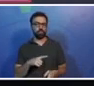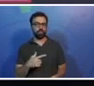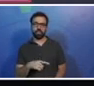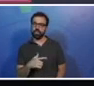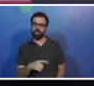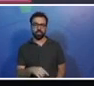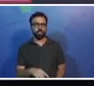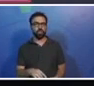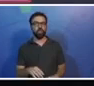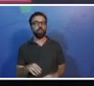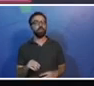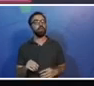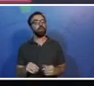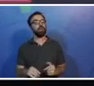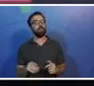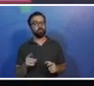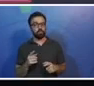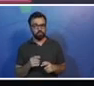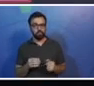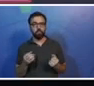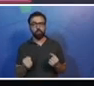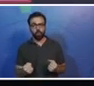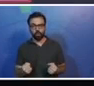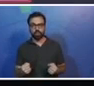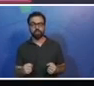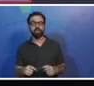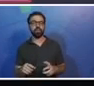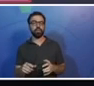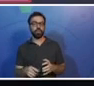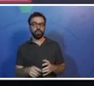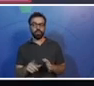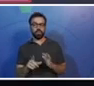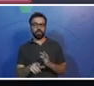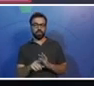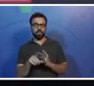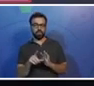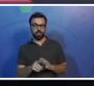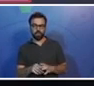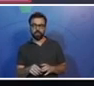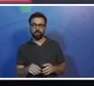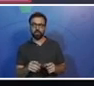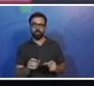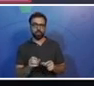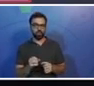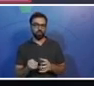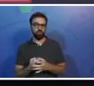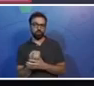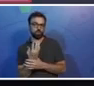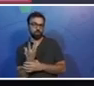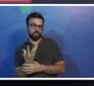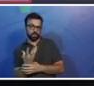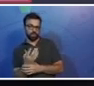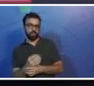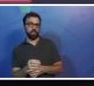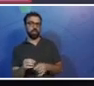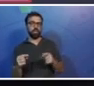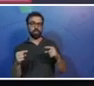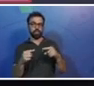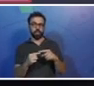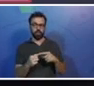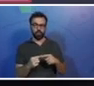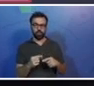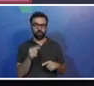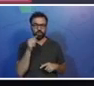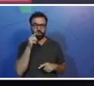origem ou tradição de um uso da palavra. Cílio, por exemplo, se grafa, se escreve com C e